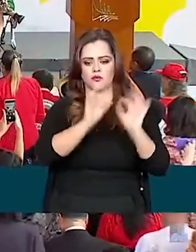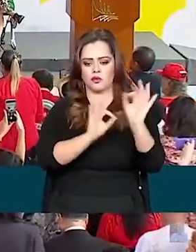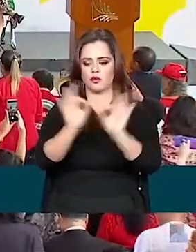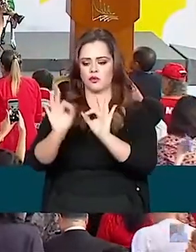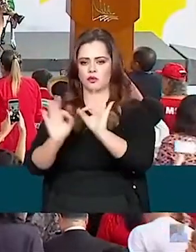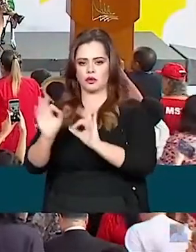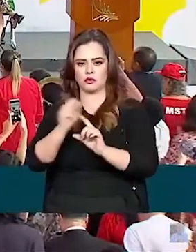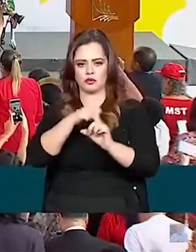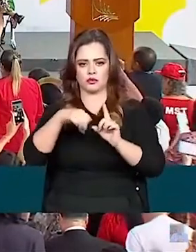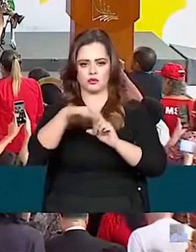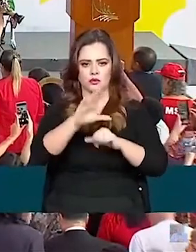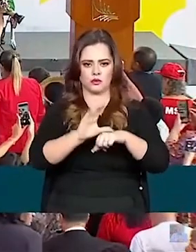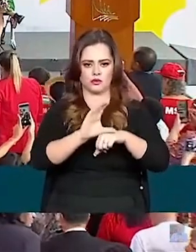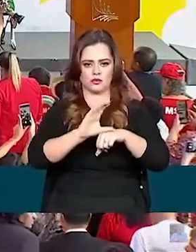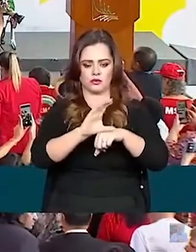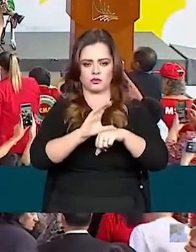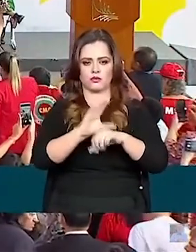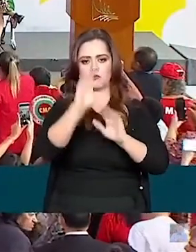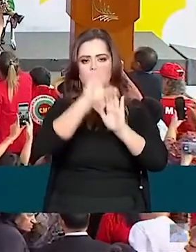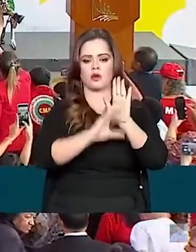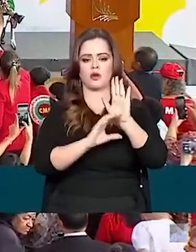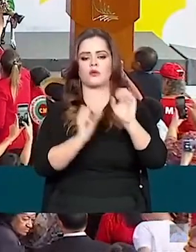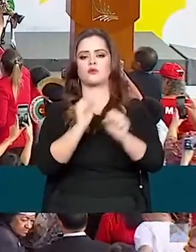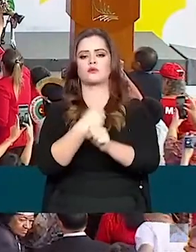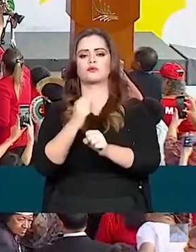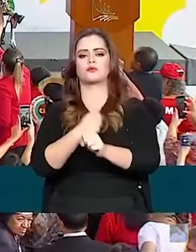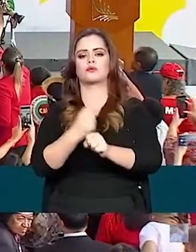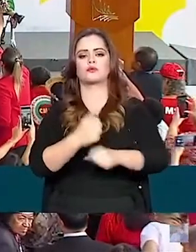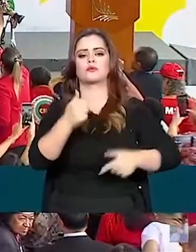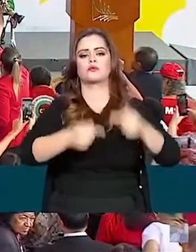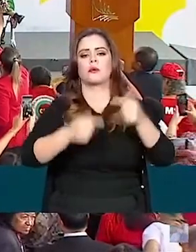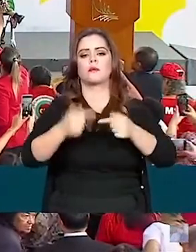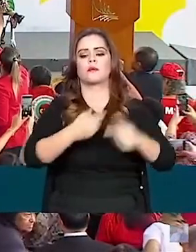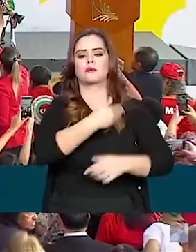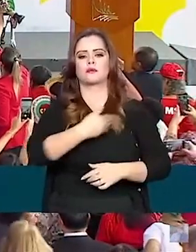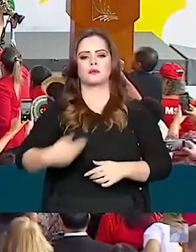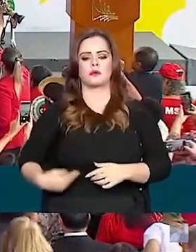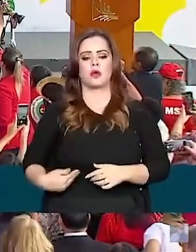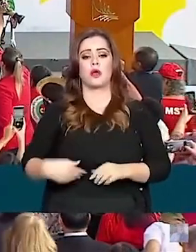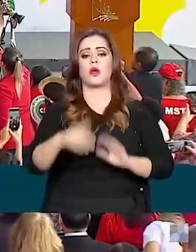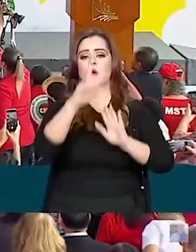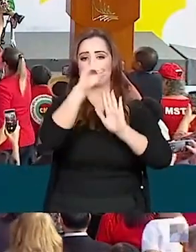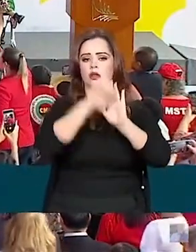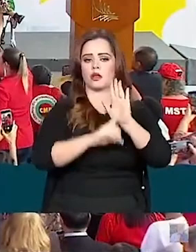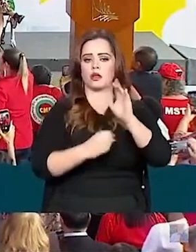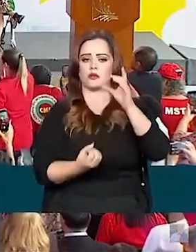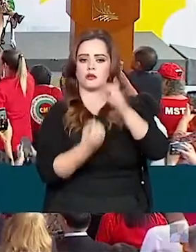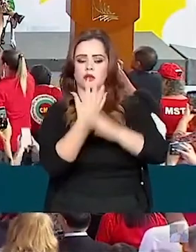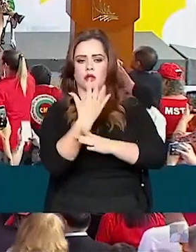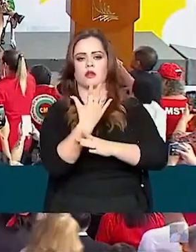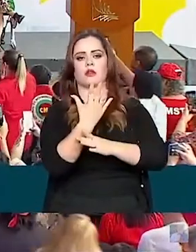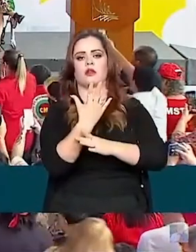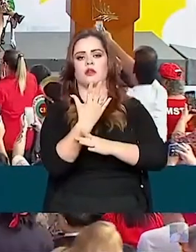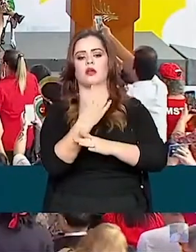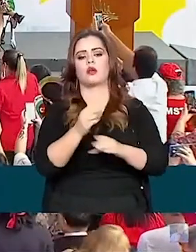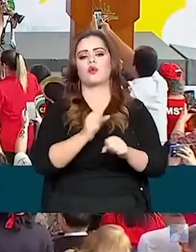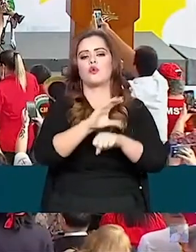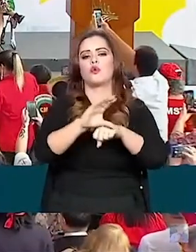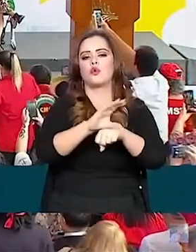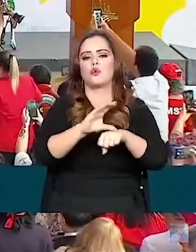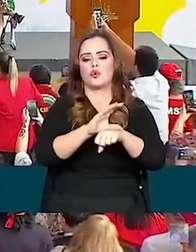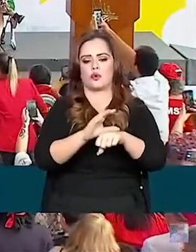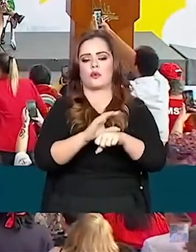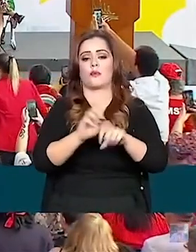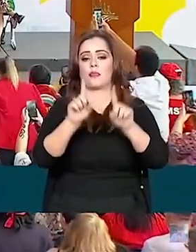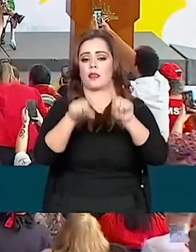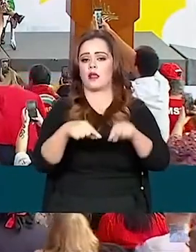da sociedade civil na construção de políticas públicas. O decreto que cria o sistema de participação social